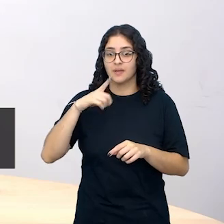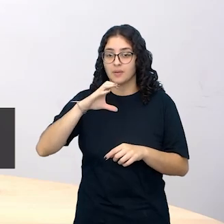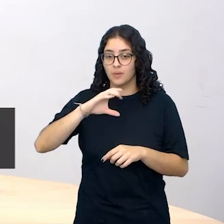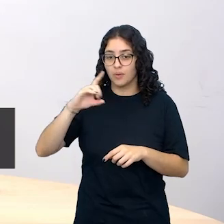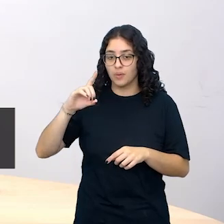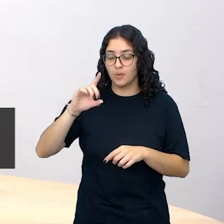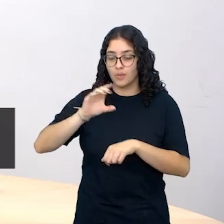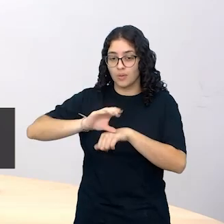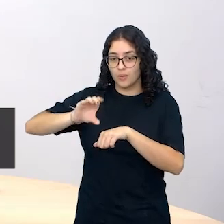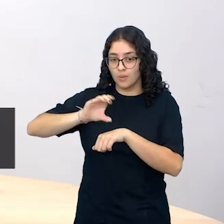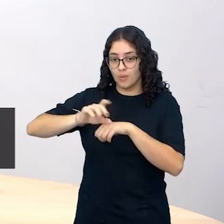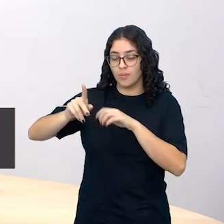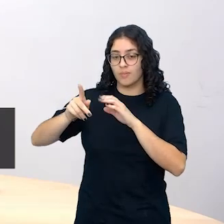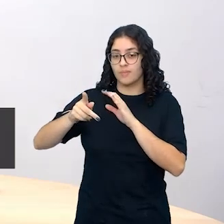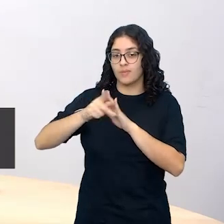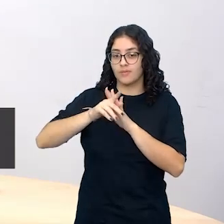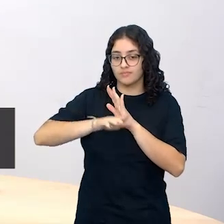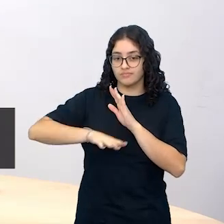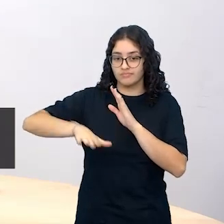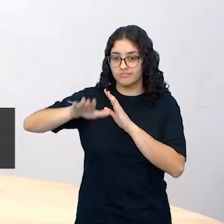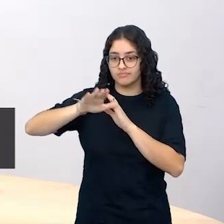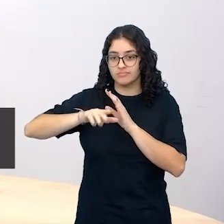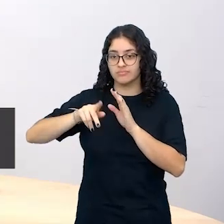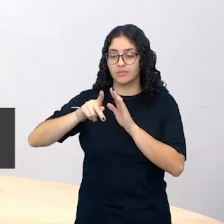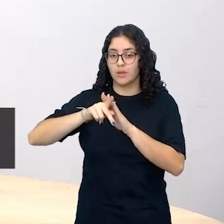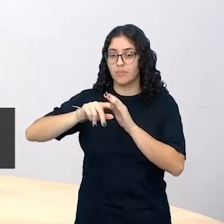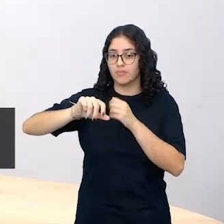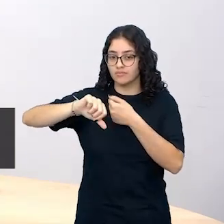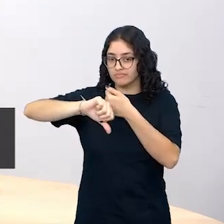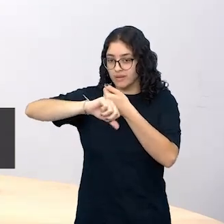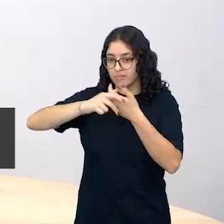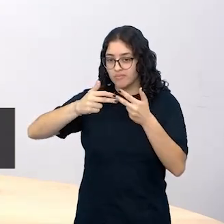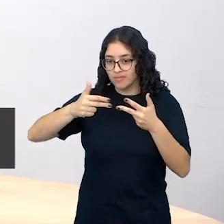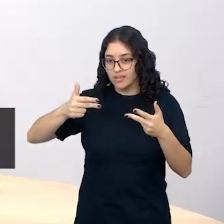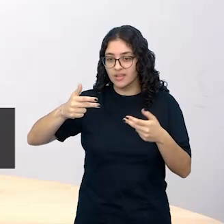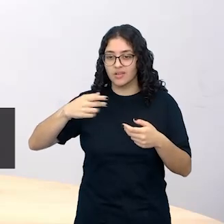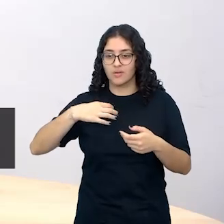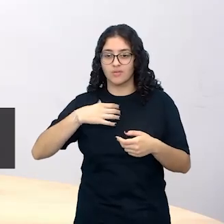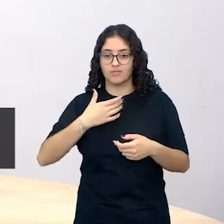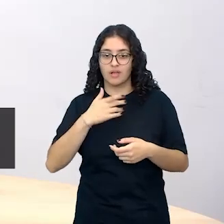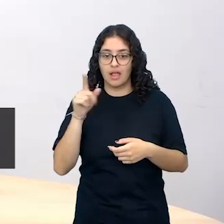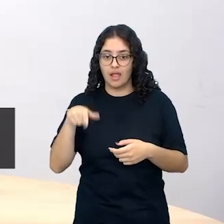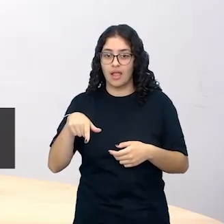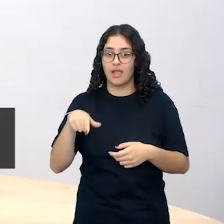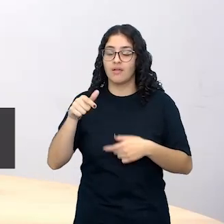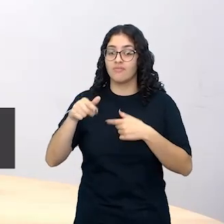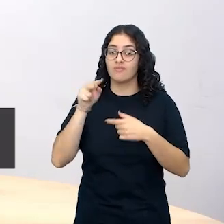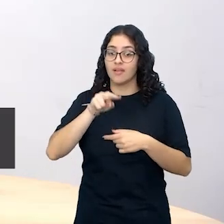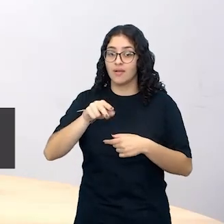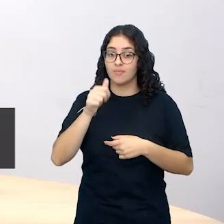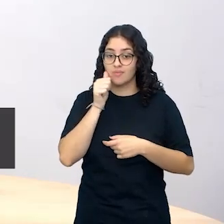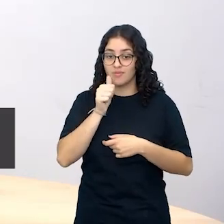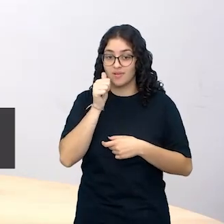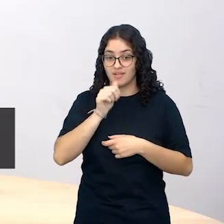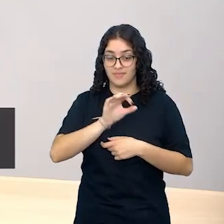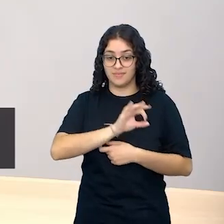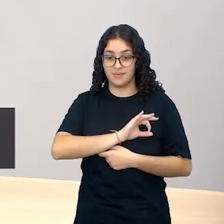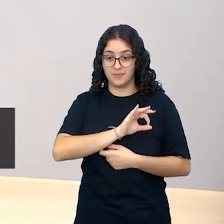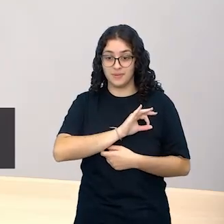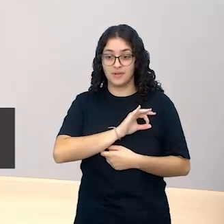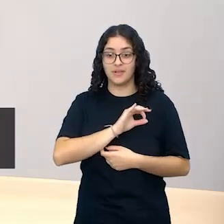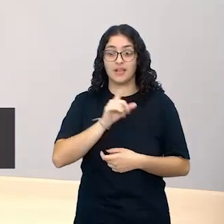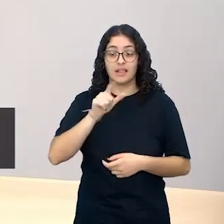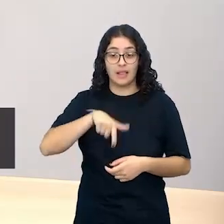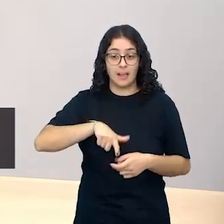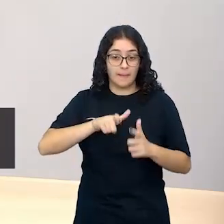para peritos criminais. E falando em peritos criminais, você vê muitas mulheres na polícia? Tem aumentado